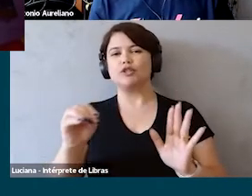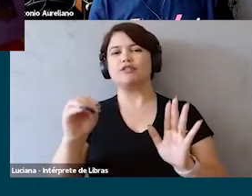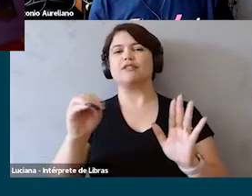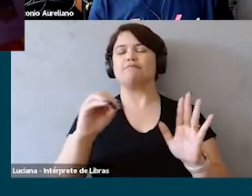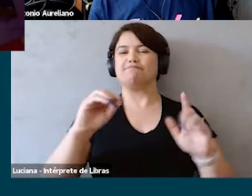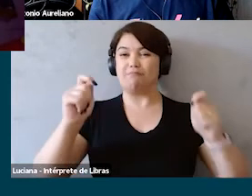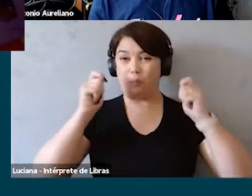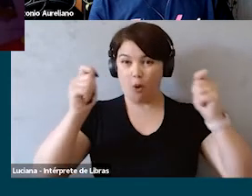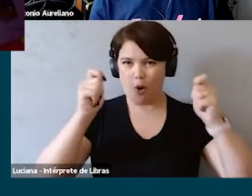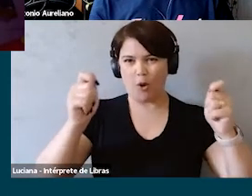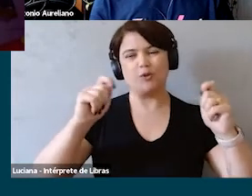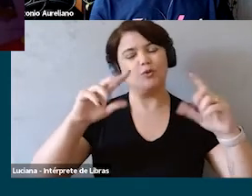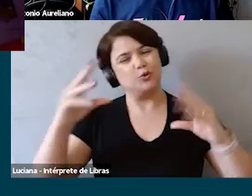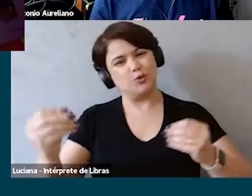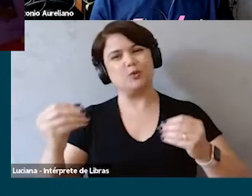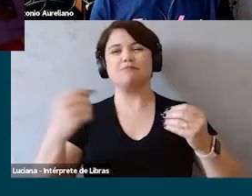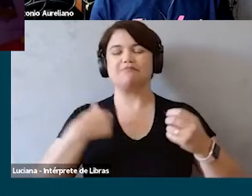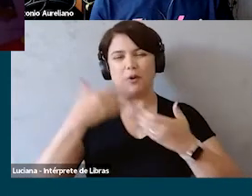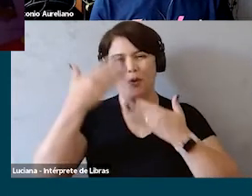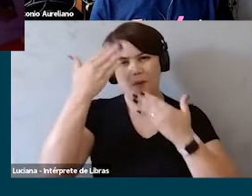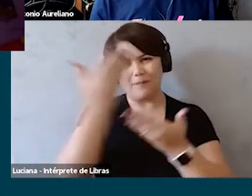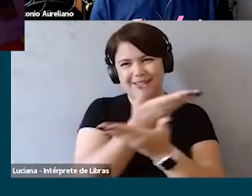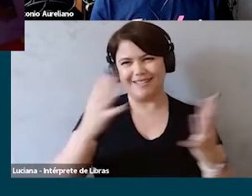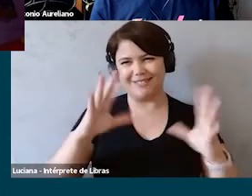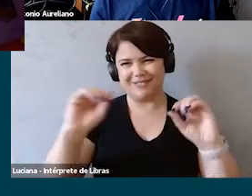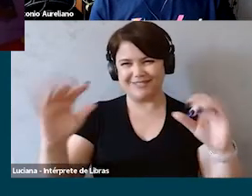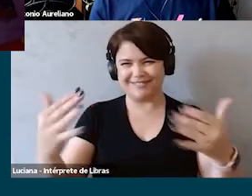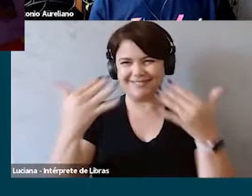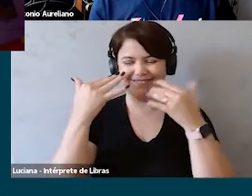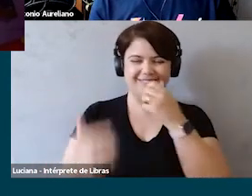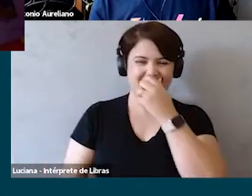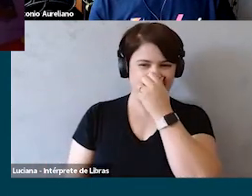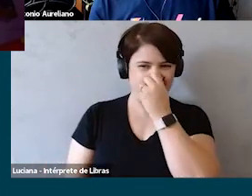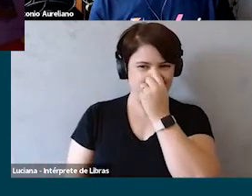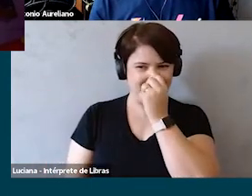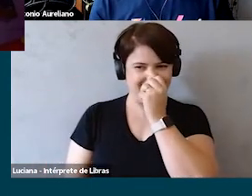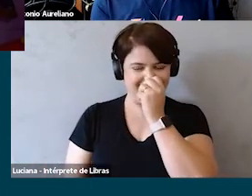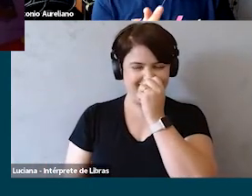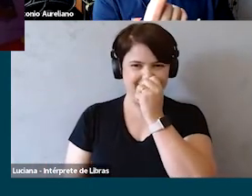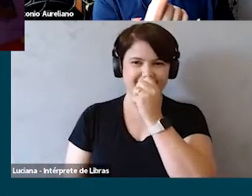Totilque, que é o bloco da torta, que foi visitar o Seguro Tonho, e muito obrigado.